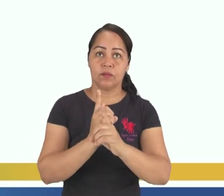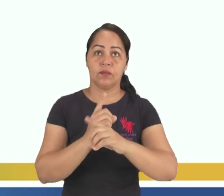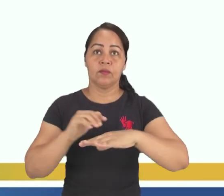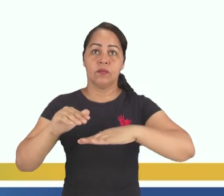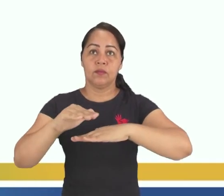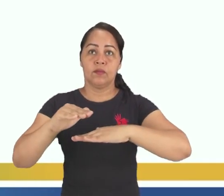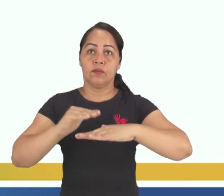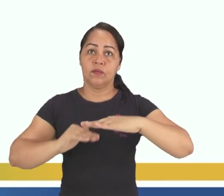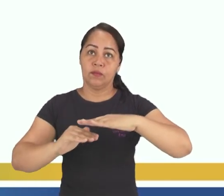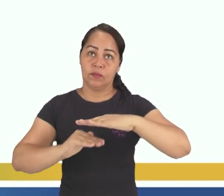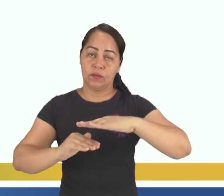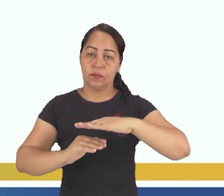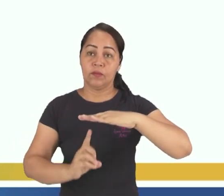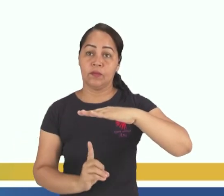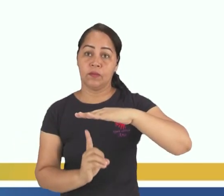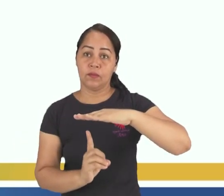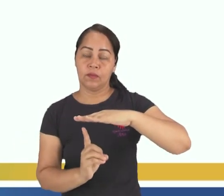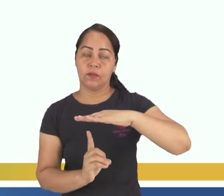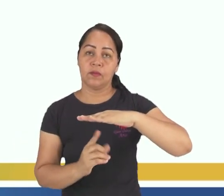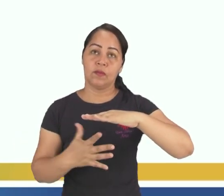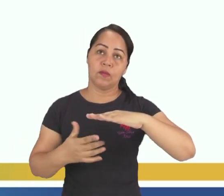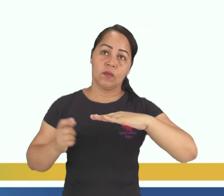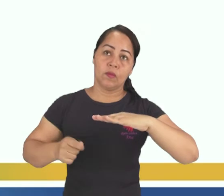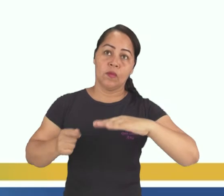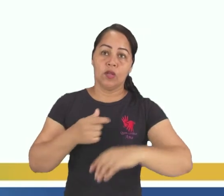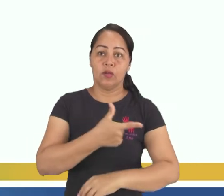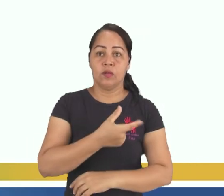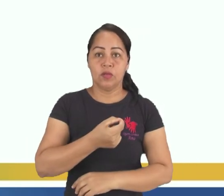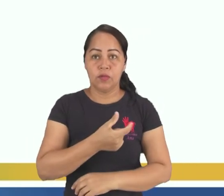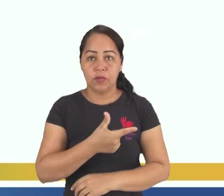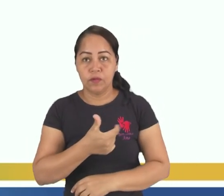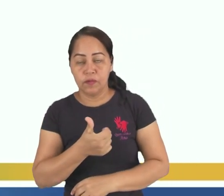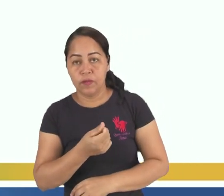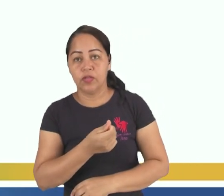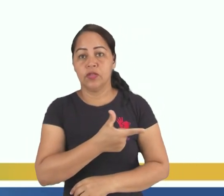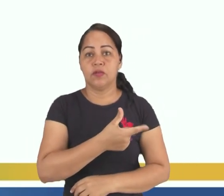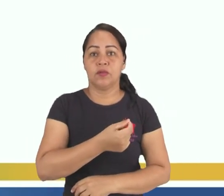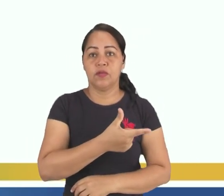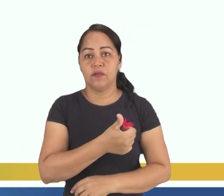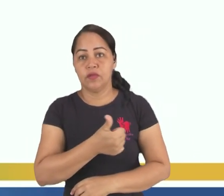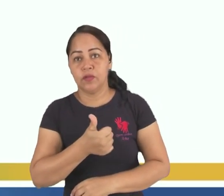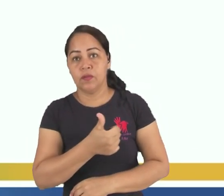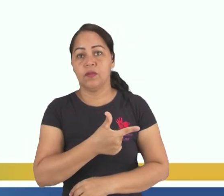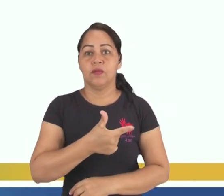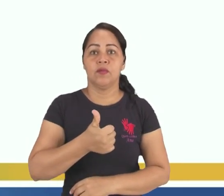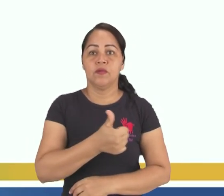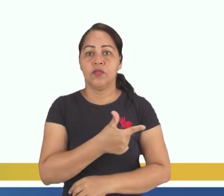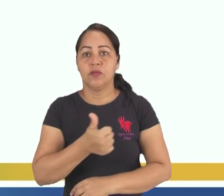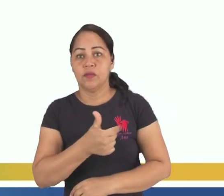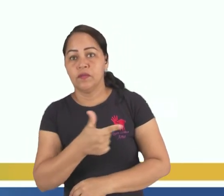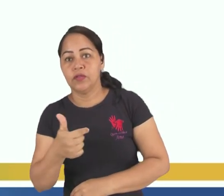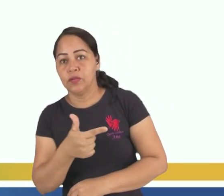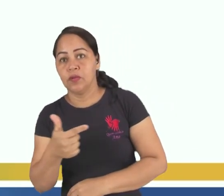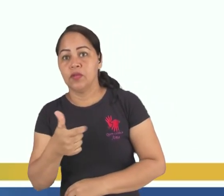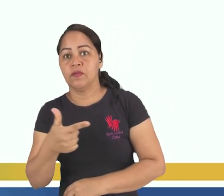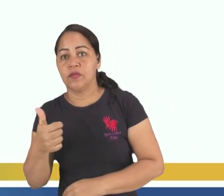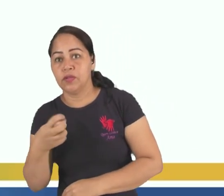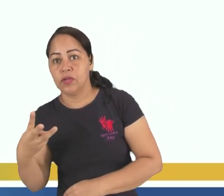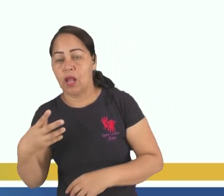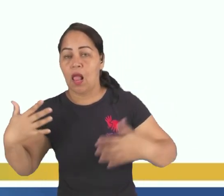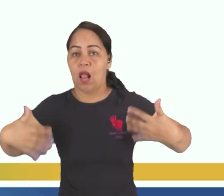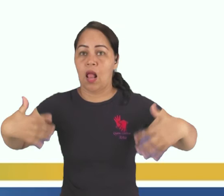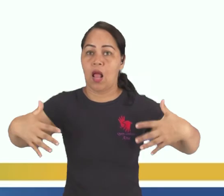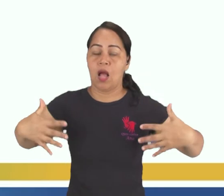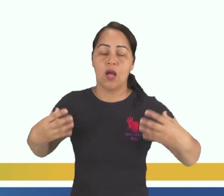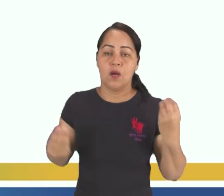denominadores. Mas você concorda que encontrar o MMC de 2020, 2021, 2022 e 2023 não seria uma tarefa muito interessante,